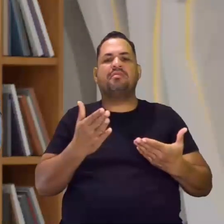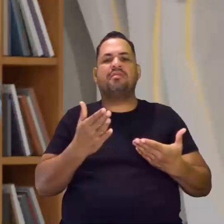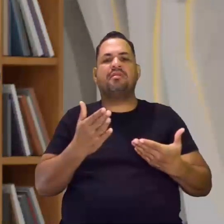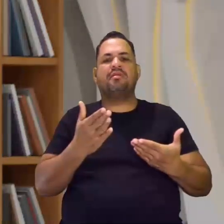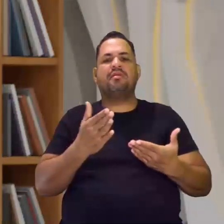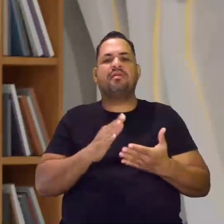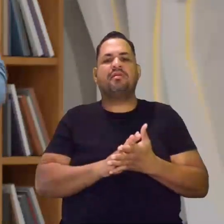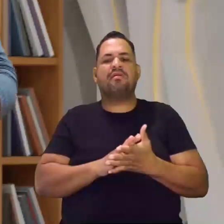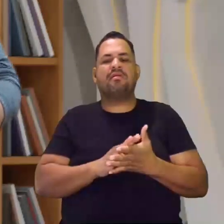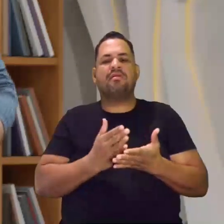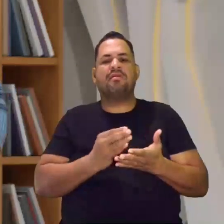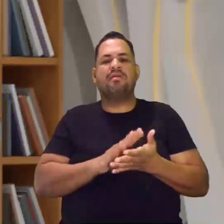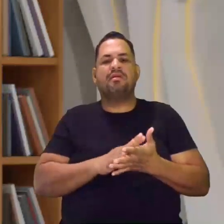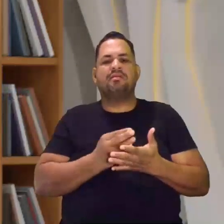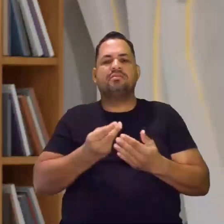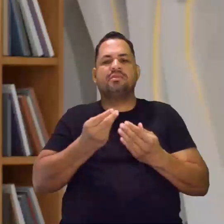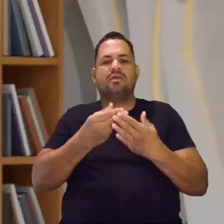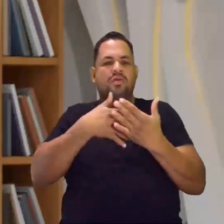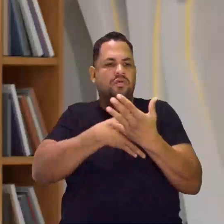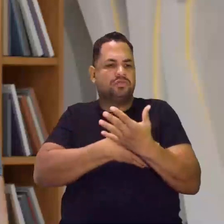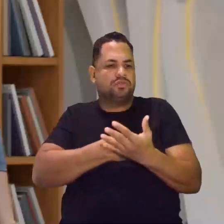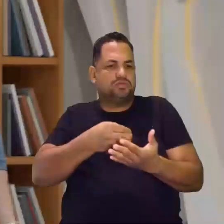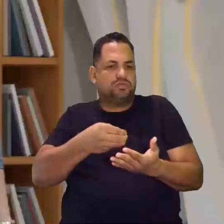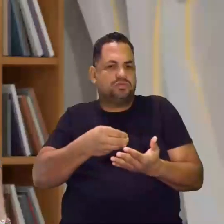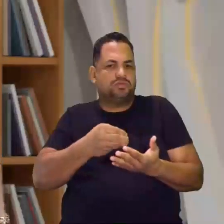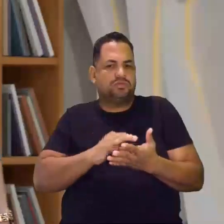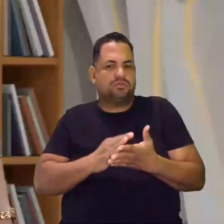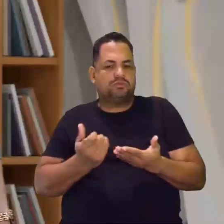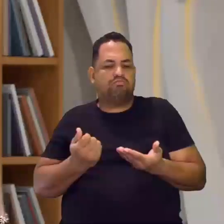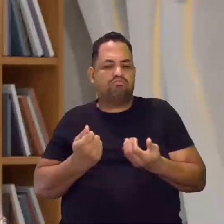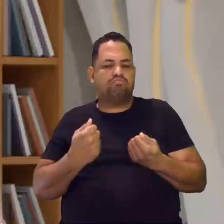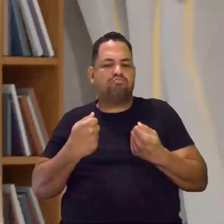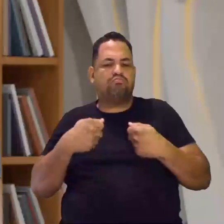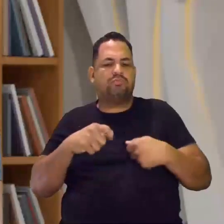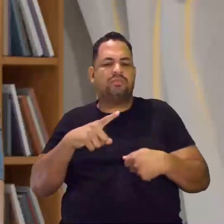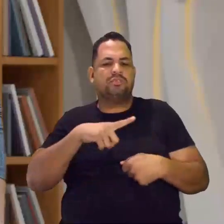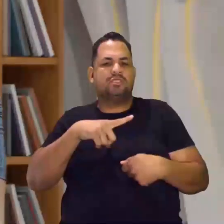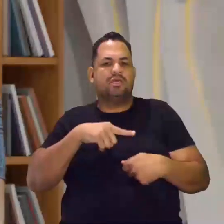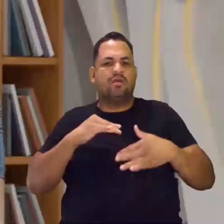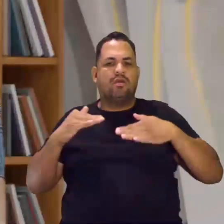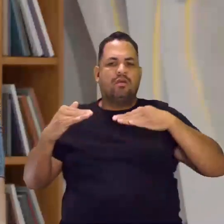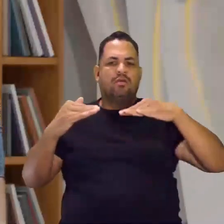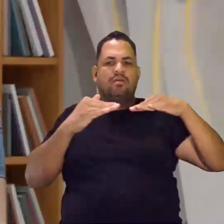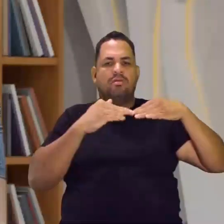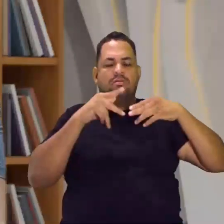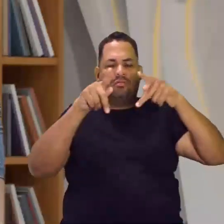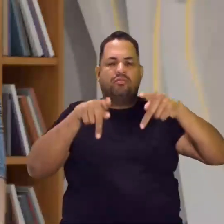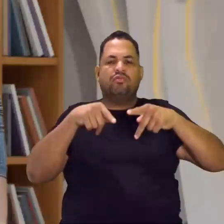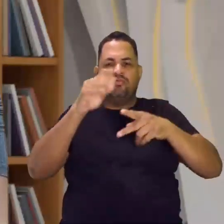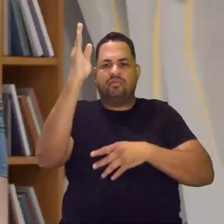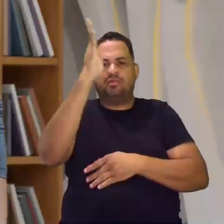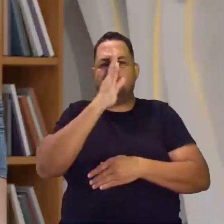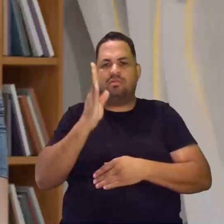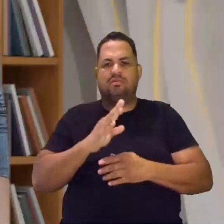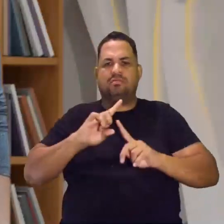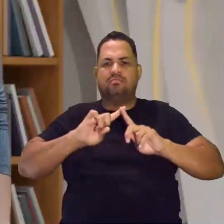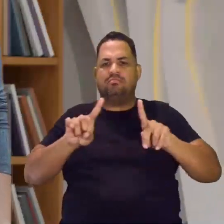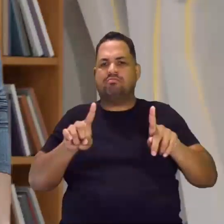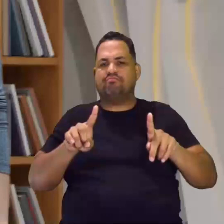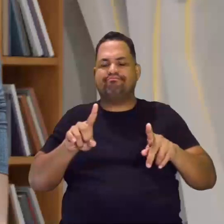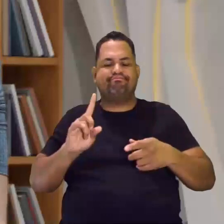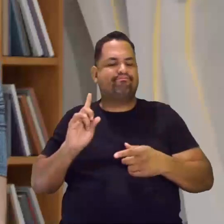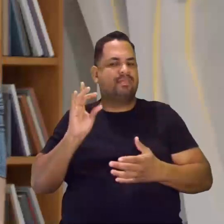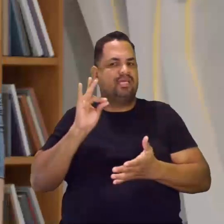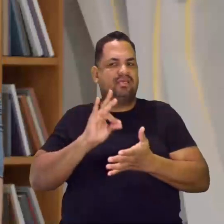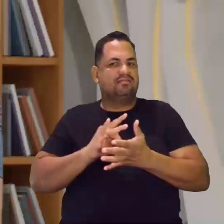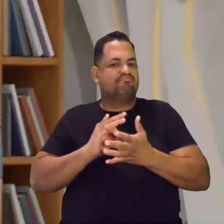ali uma carta na manga que poderia trazer harmonia, né, entre o povo brasileiro. Mas, na